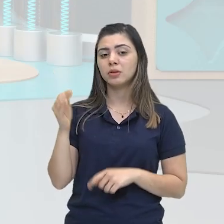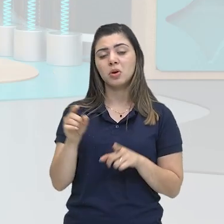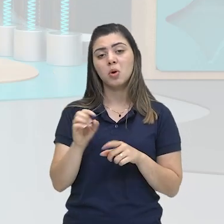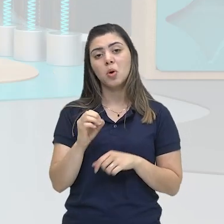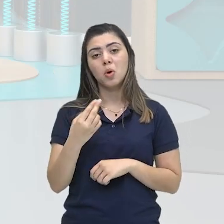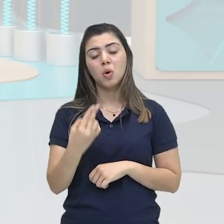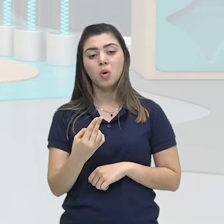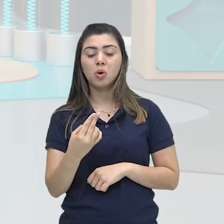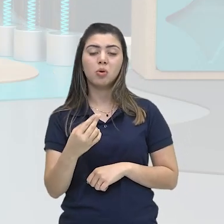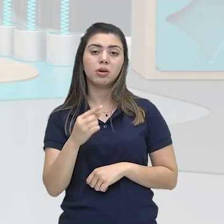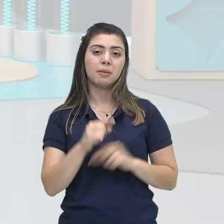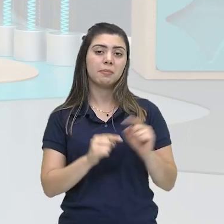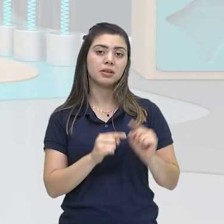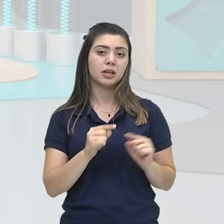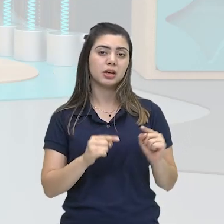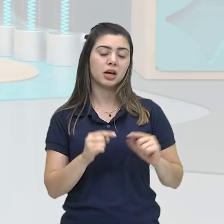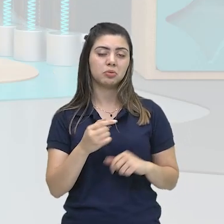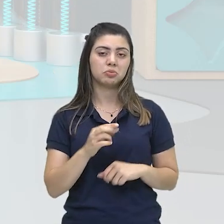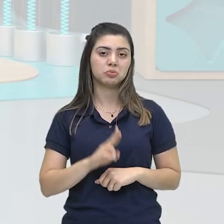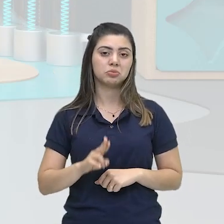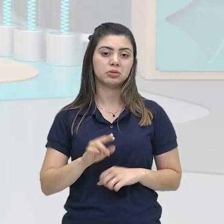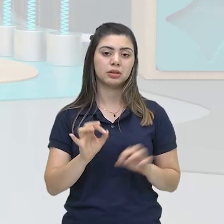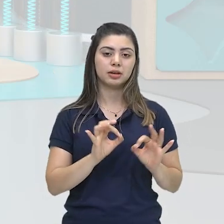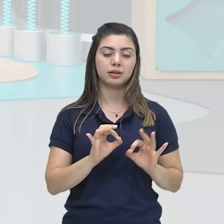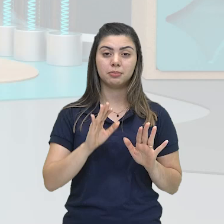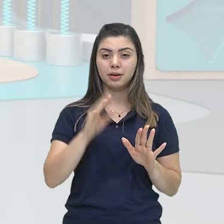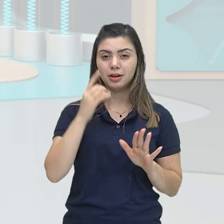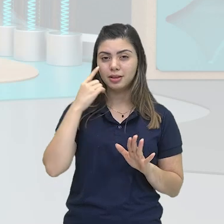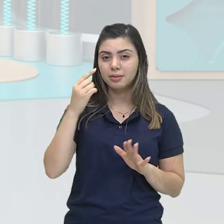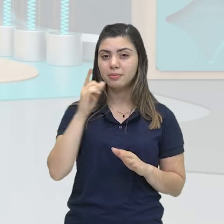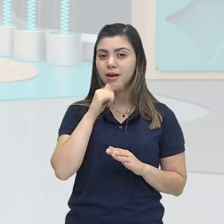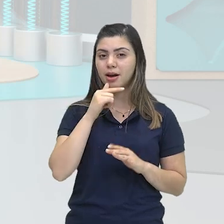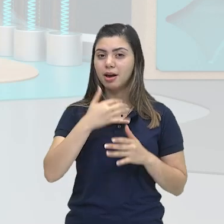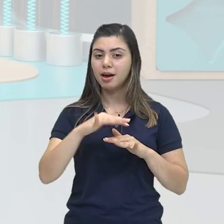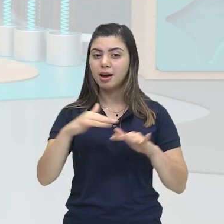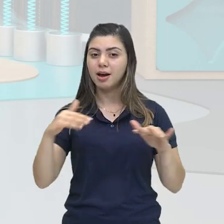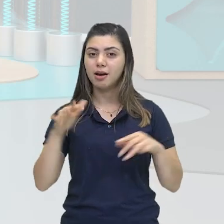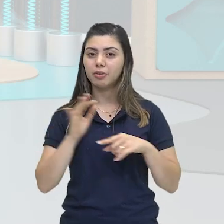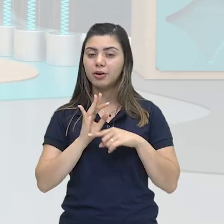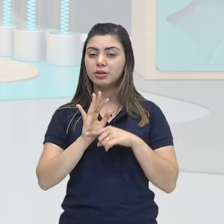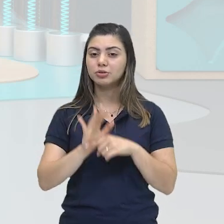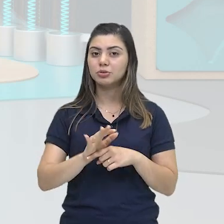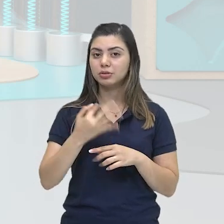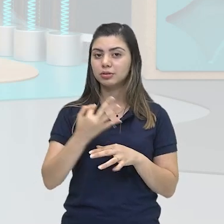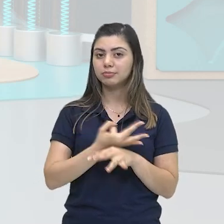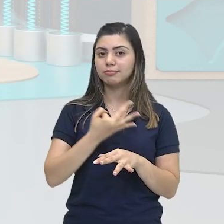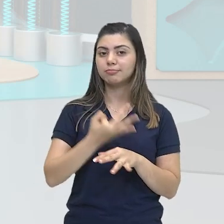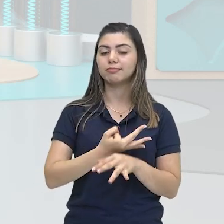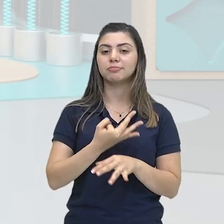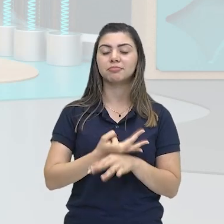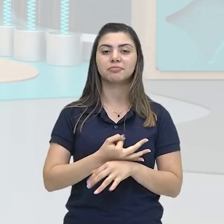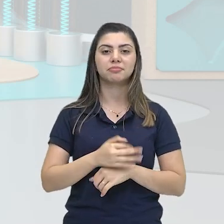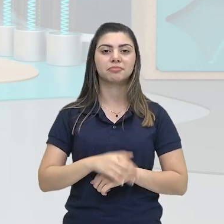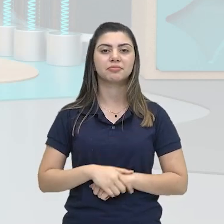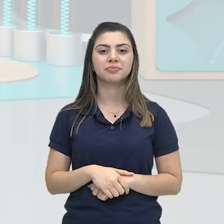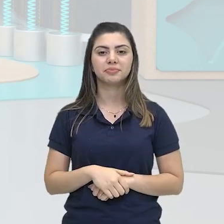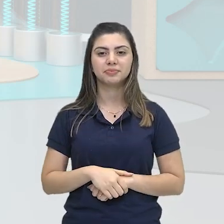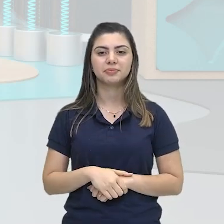uso do próprio corpo, tá bom? Lembrando que essa água ela já promove aí a questão da resistência, certo?